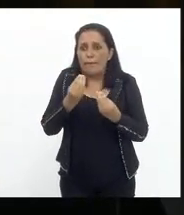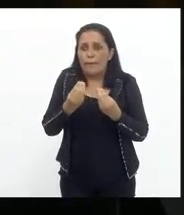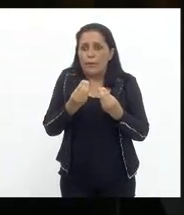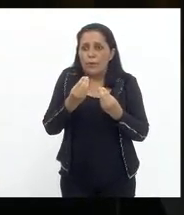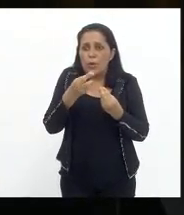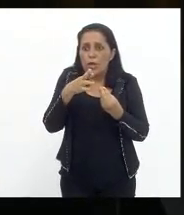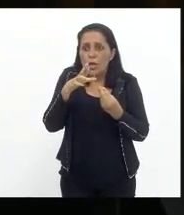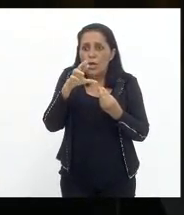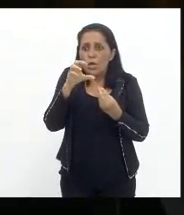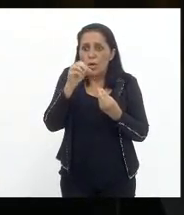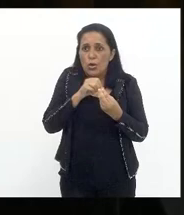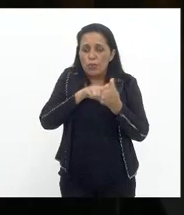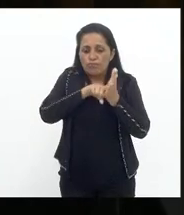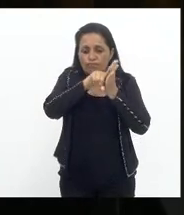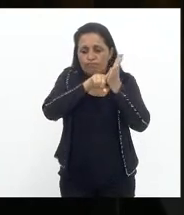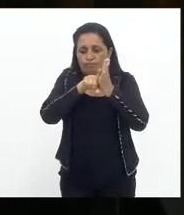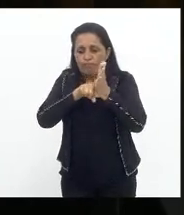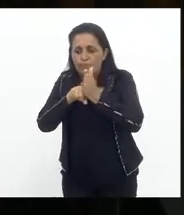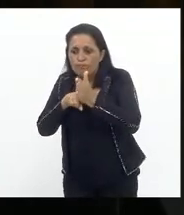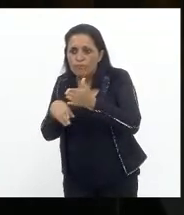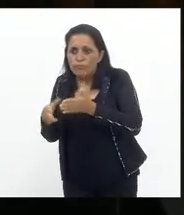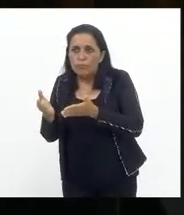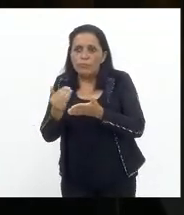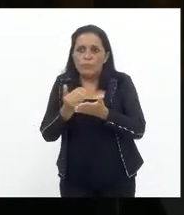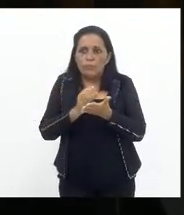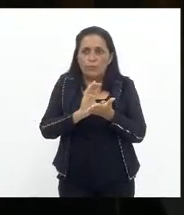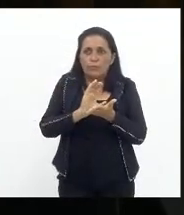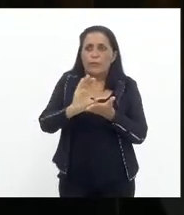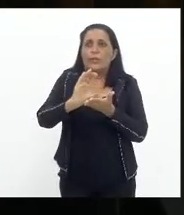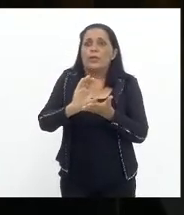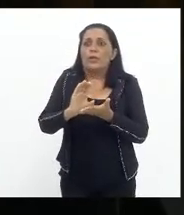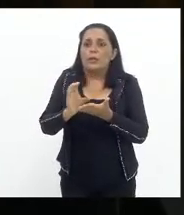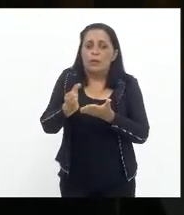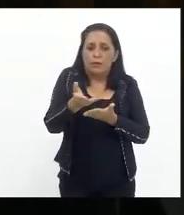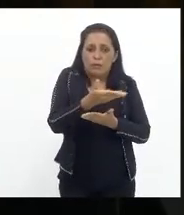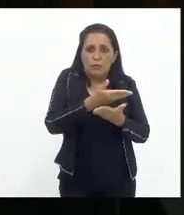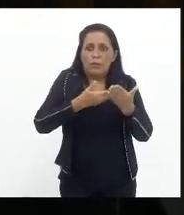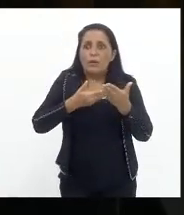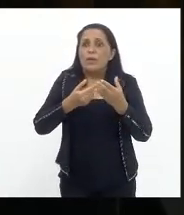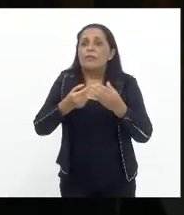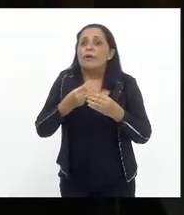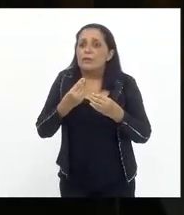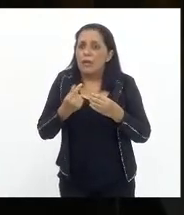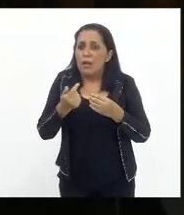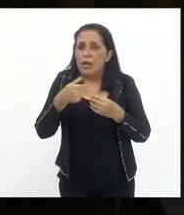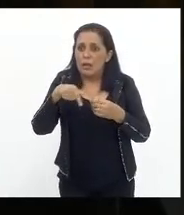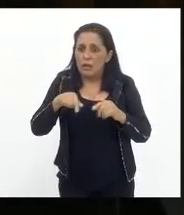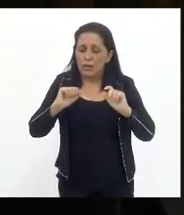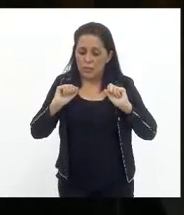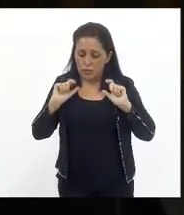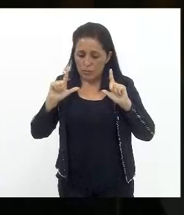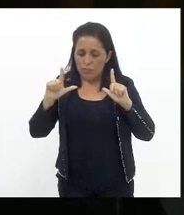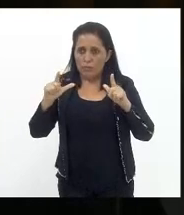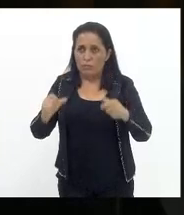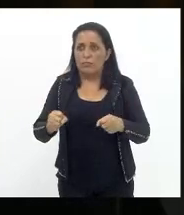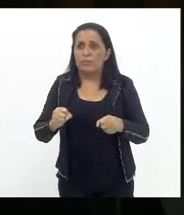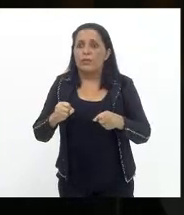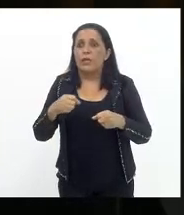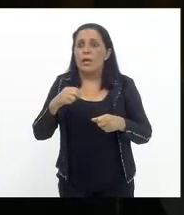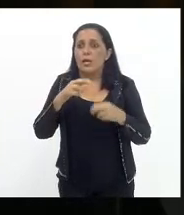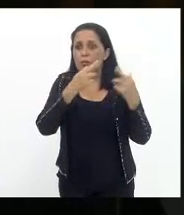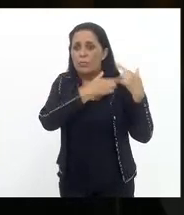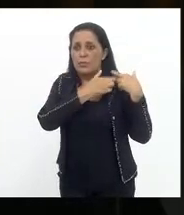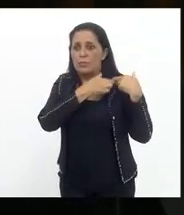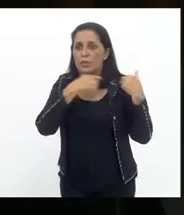do Rio de Janeiro no regime de recuperação sairão do plenário da Assembleia Legislativa, portanto, de responsabilidade nossa, mas